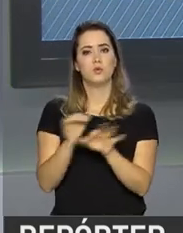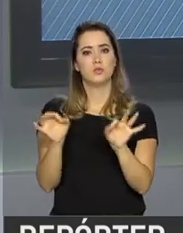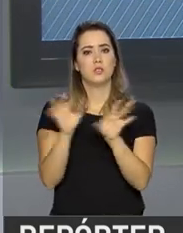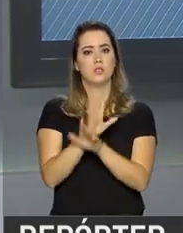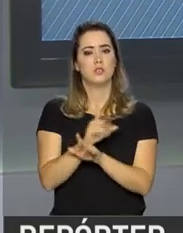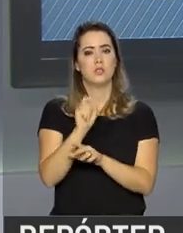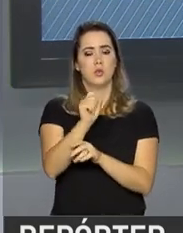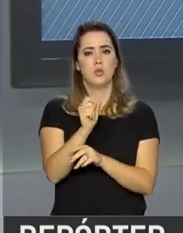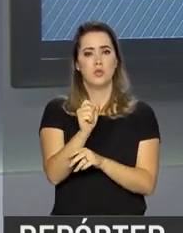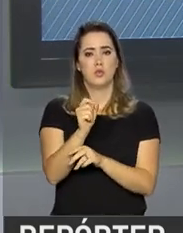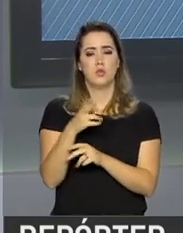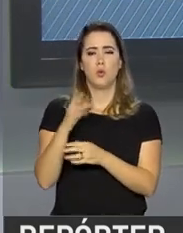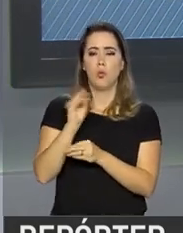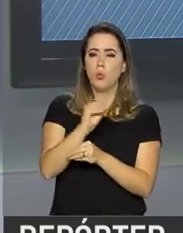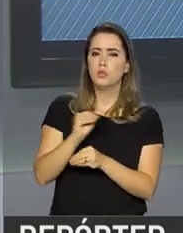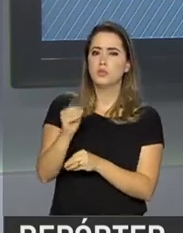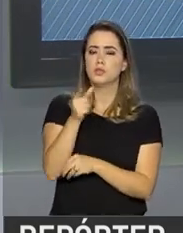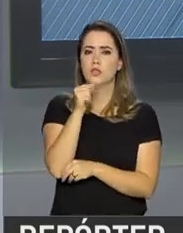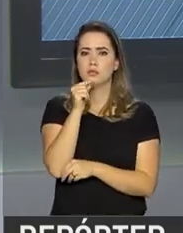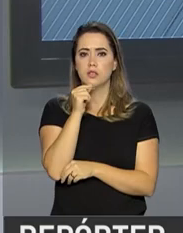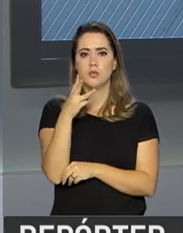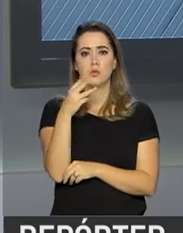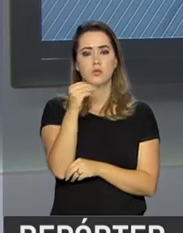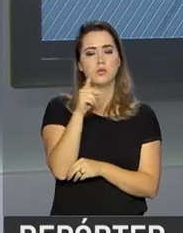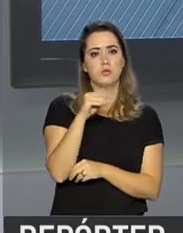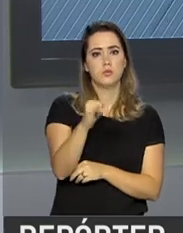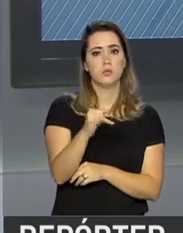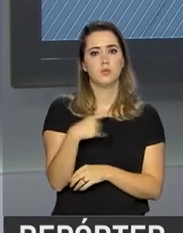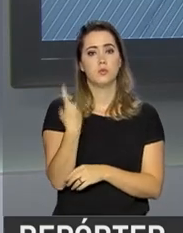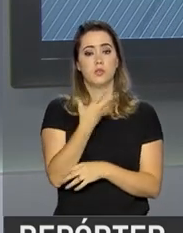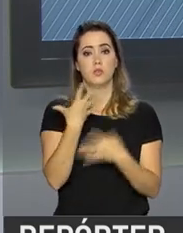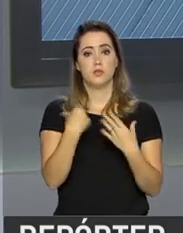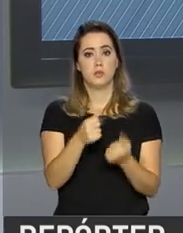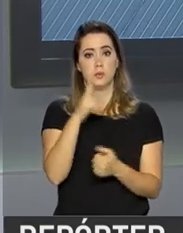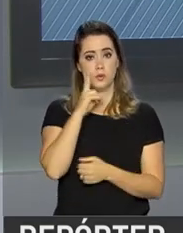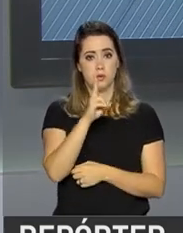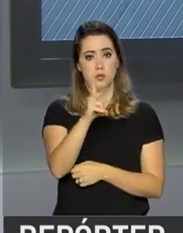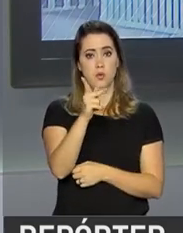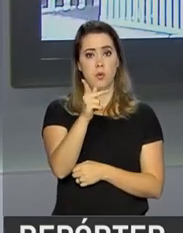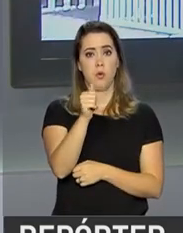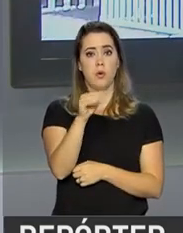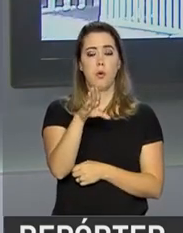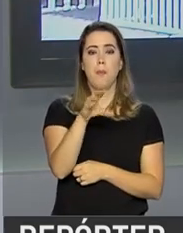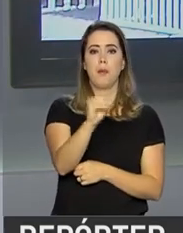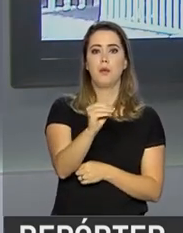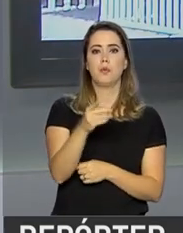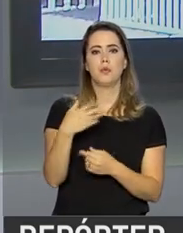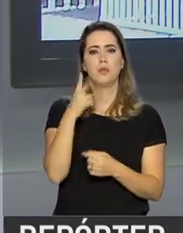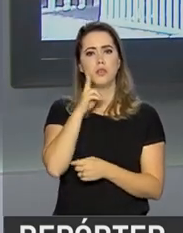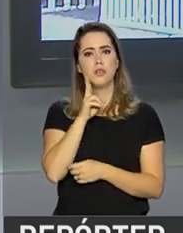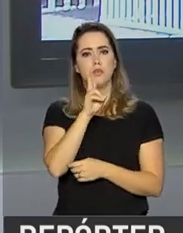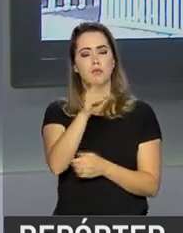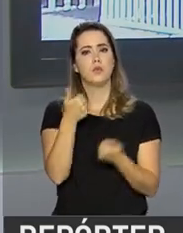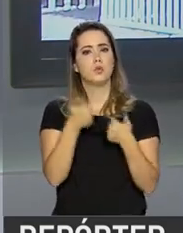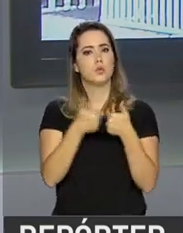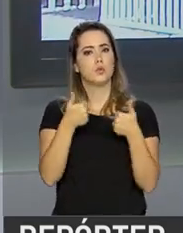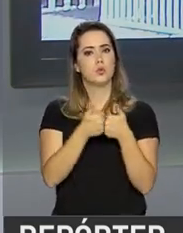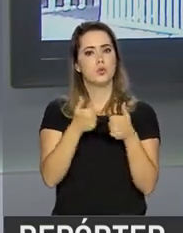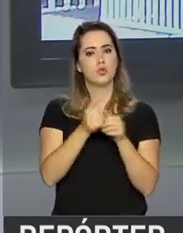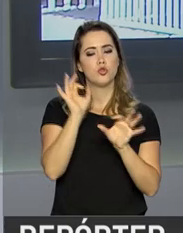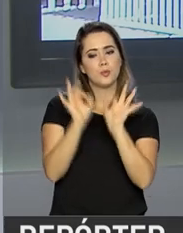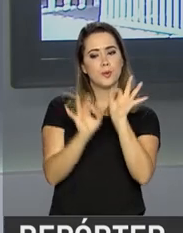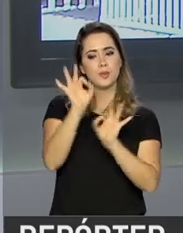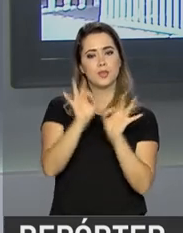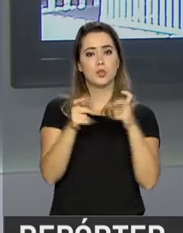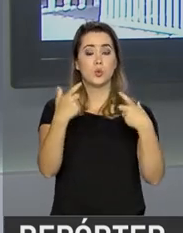esse bem tão precioso começa em 30 dias nós vamos falar agora com a repórter pablo mundinho que foi acompanhar a montagem de um dos